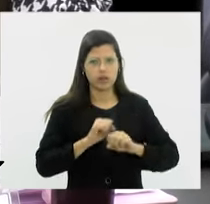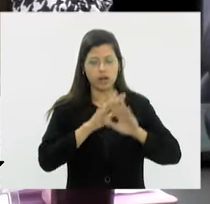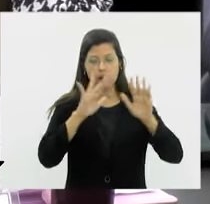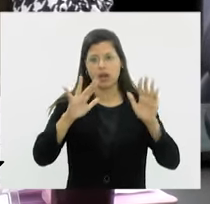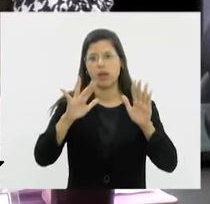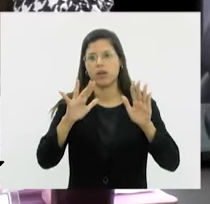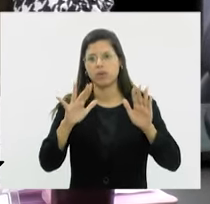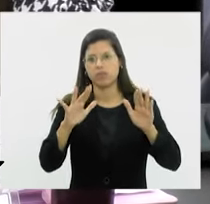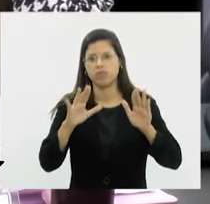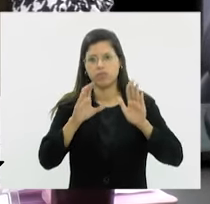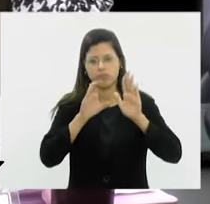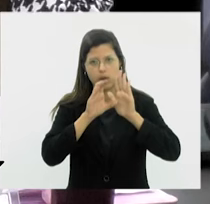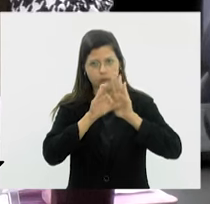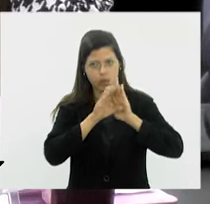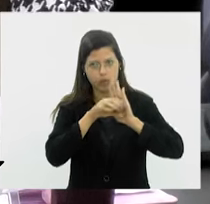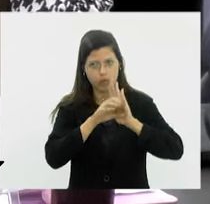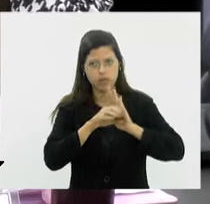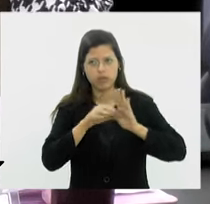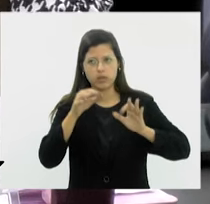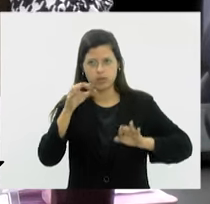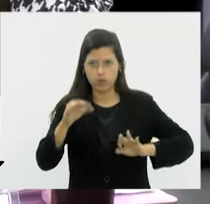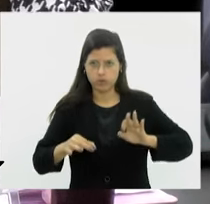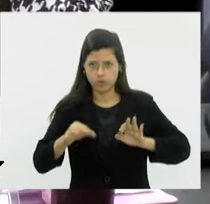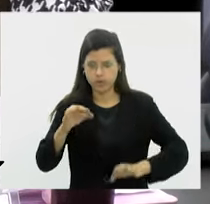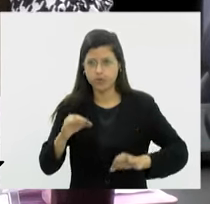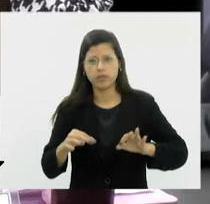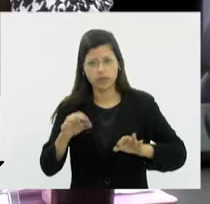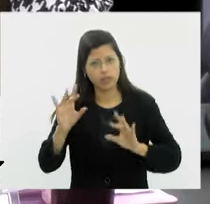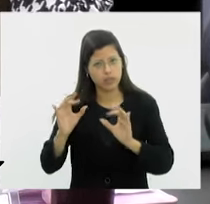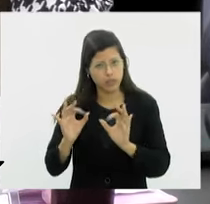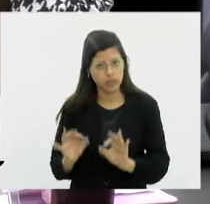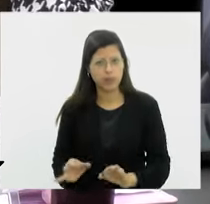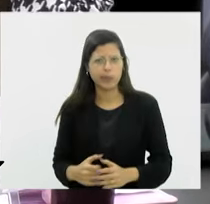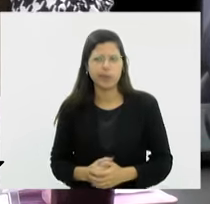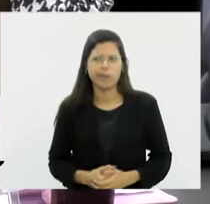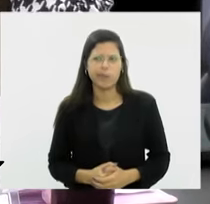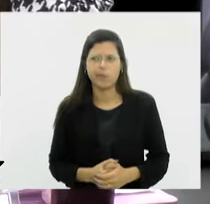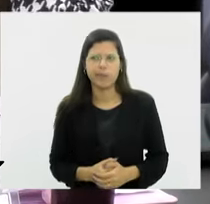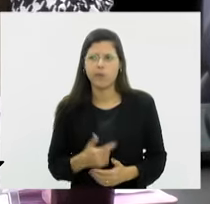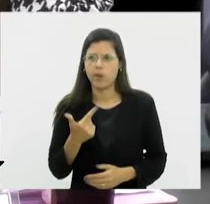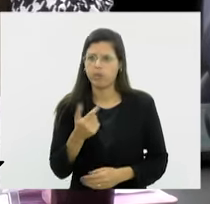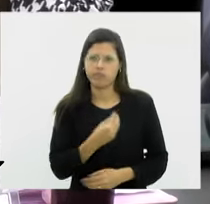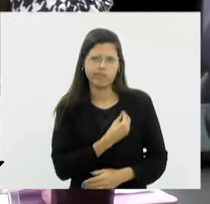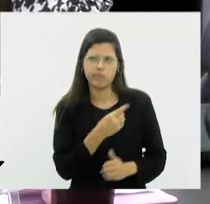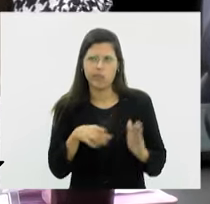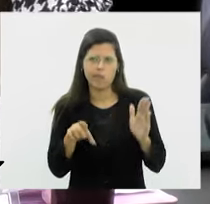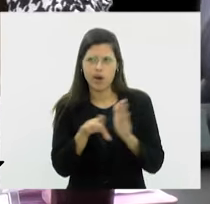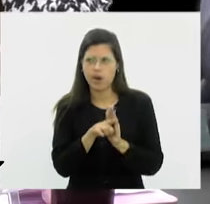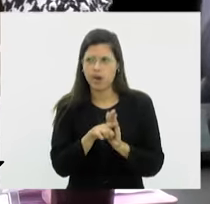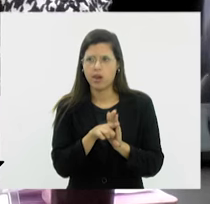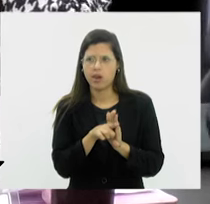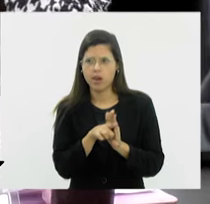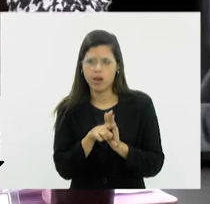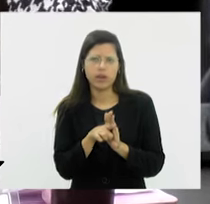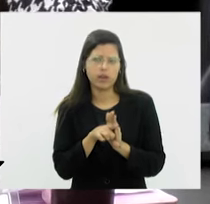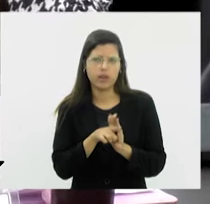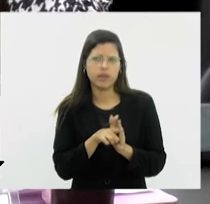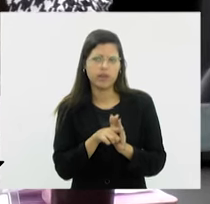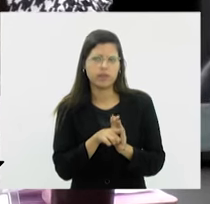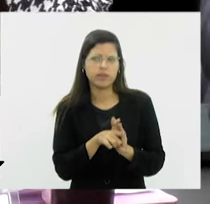que, pelo conceito da juridicidade, Vossa Excelência está certo. Então, de fato, não há hoje uma legislação que suporte